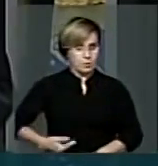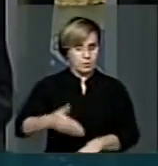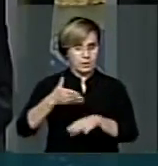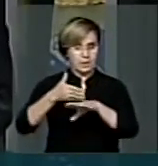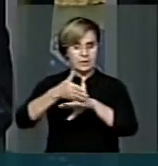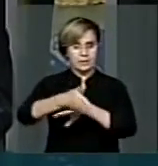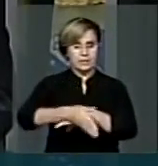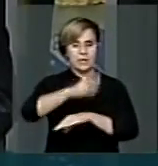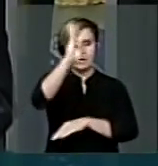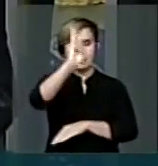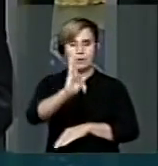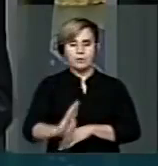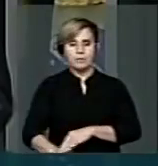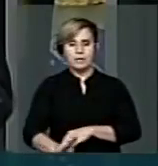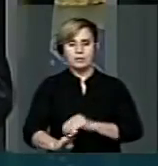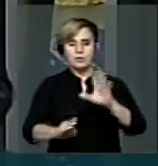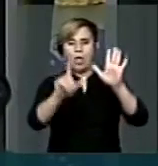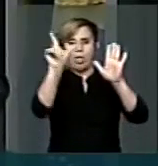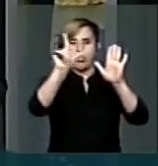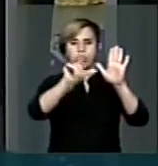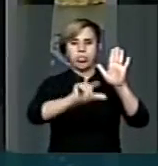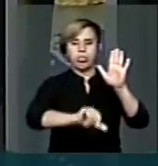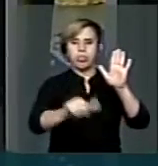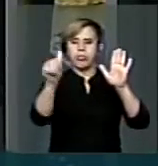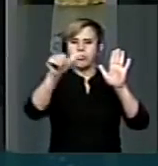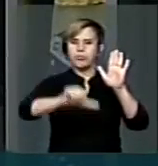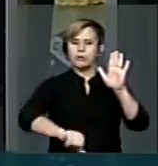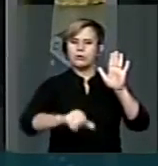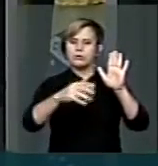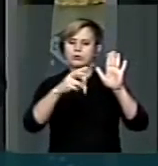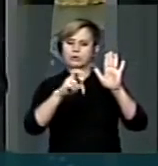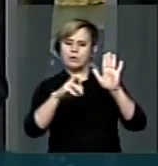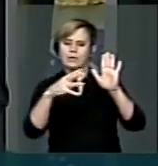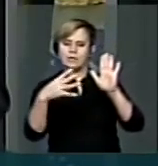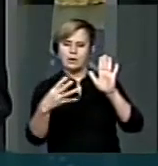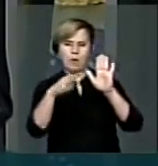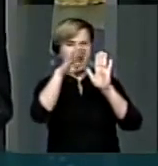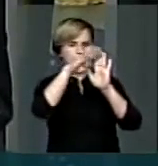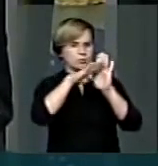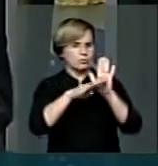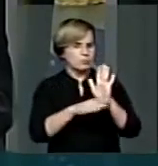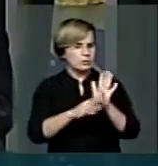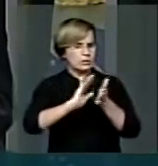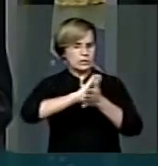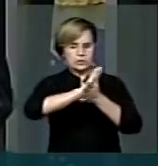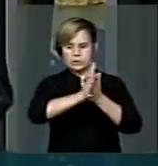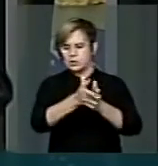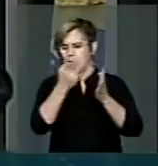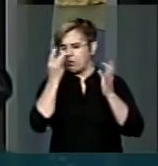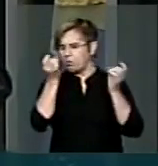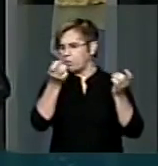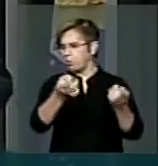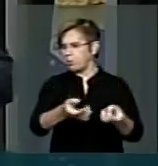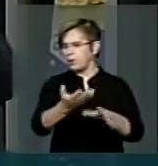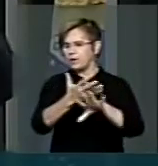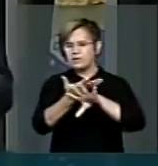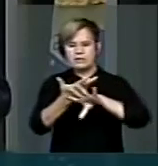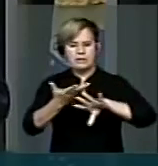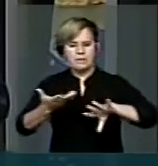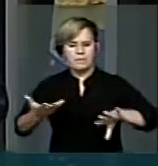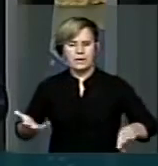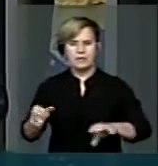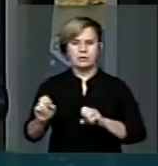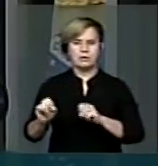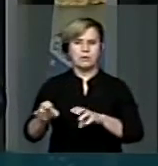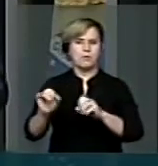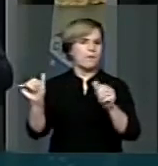Brasil iria para a 59ª posição. Um apartheid inaceitável e ainda mais